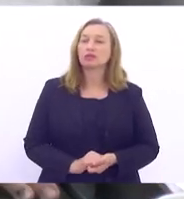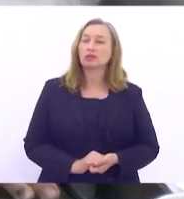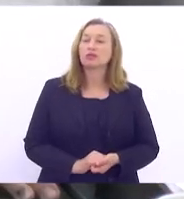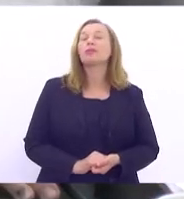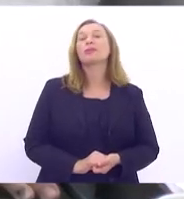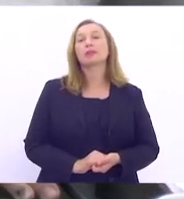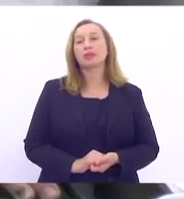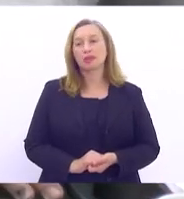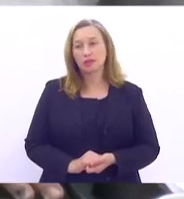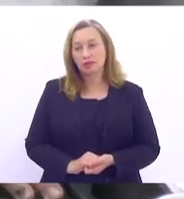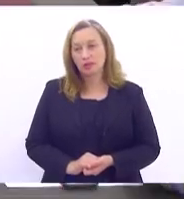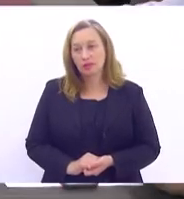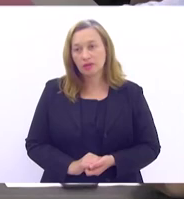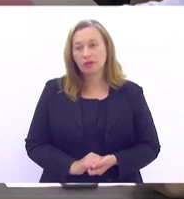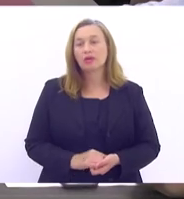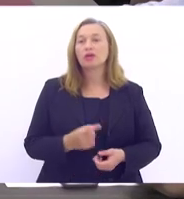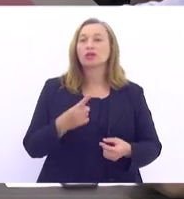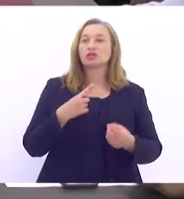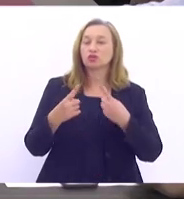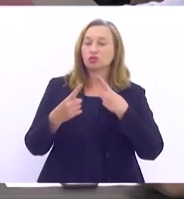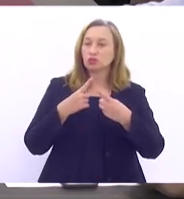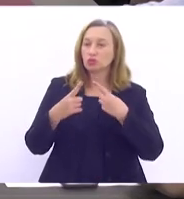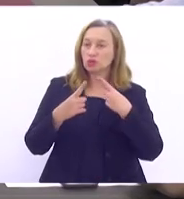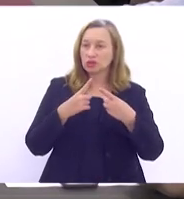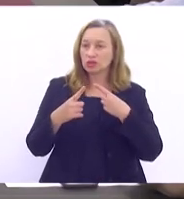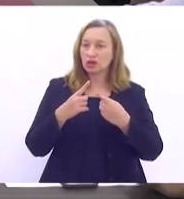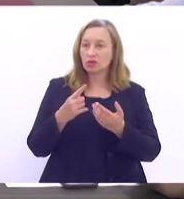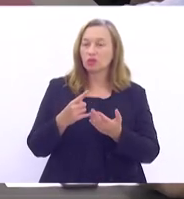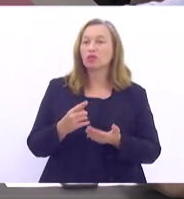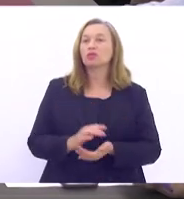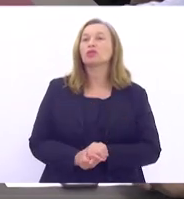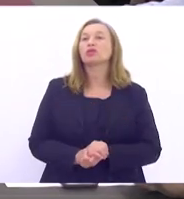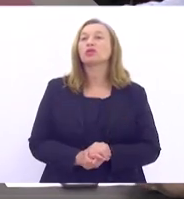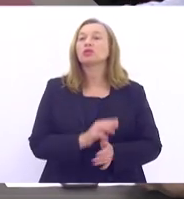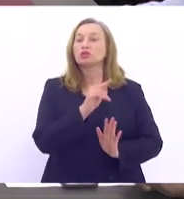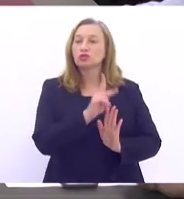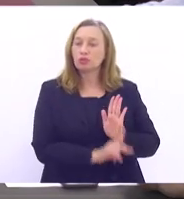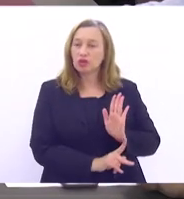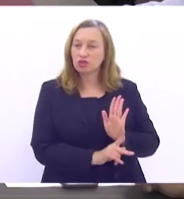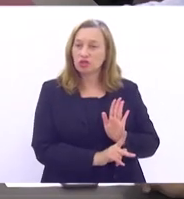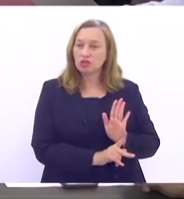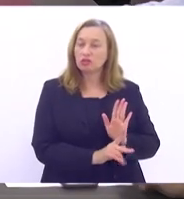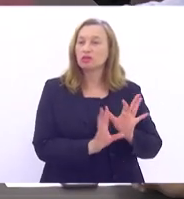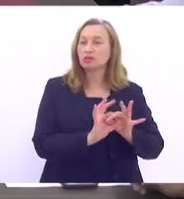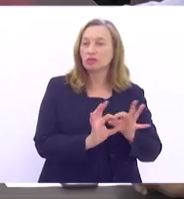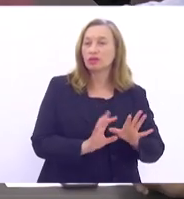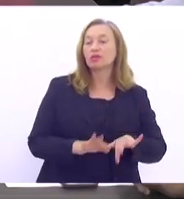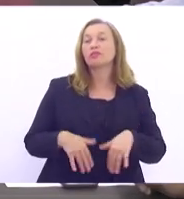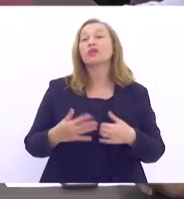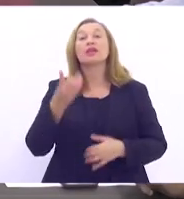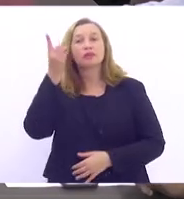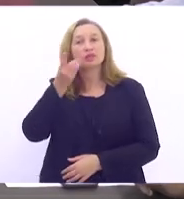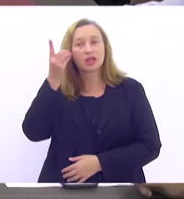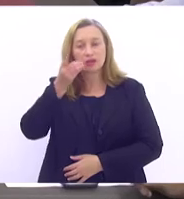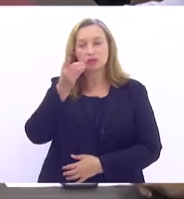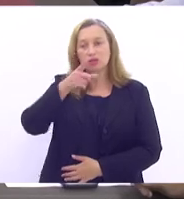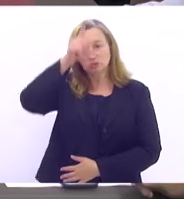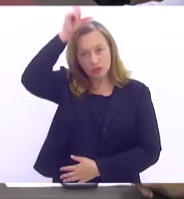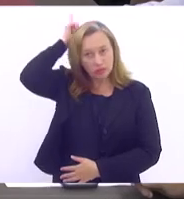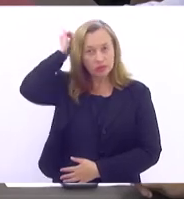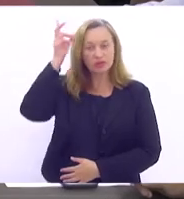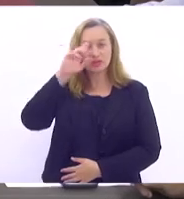naquela discussão da fronteira dos projetos autorizativos. Deputado Luiz Paulo. Presidente.